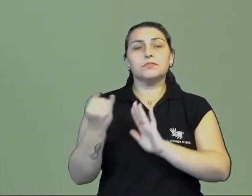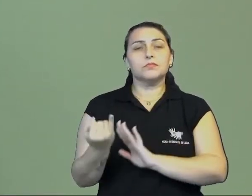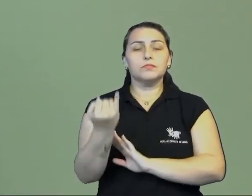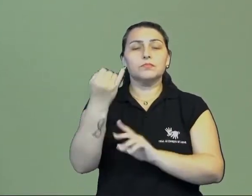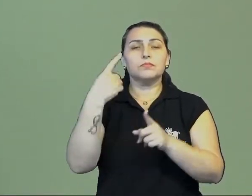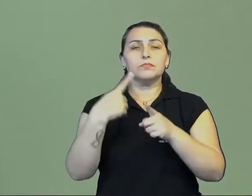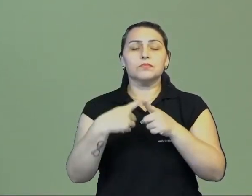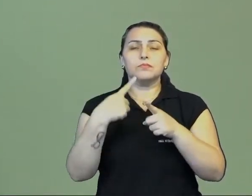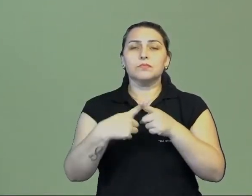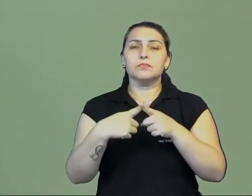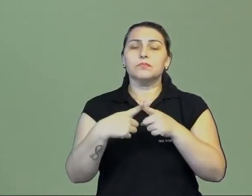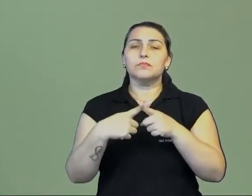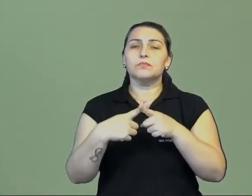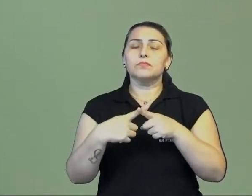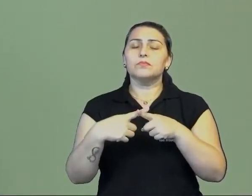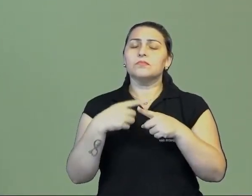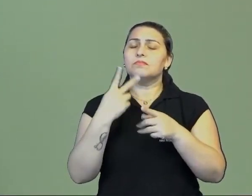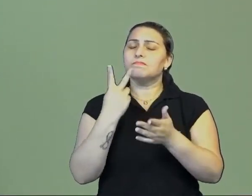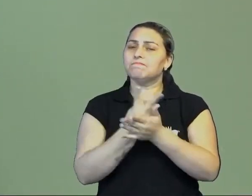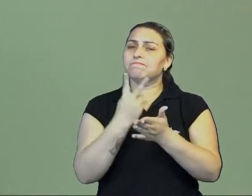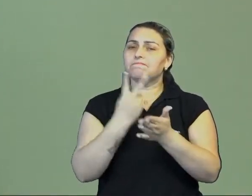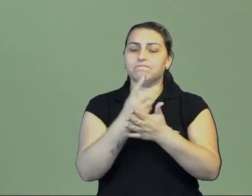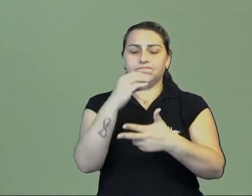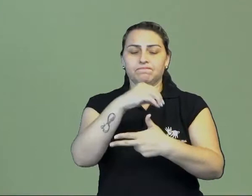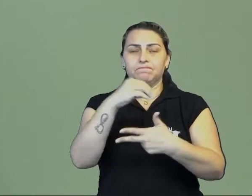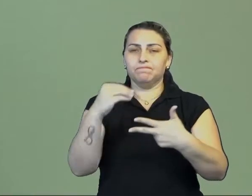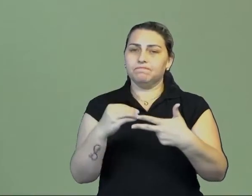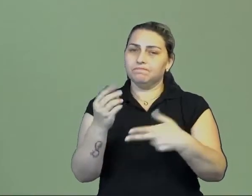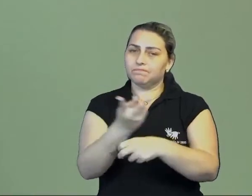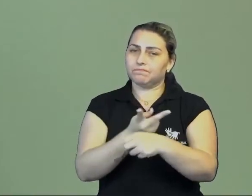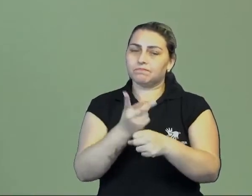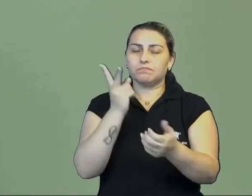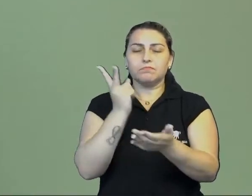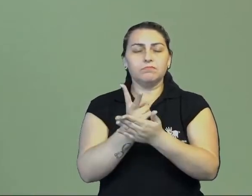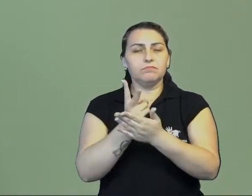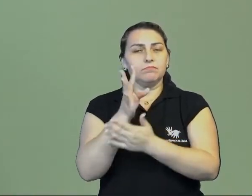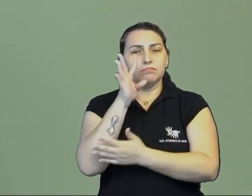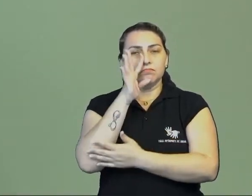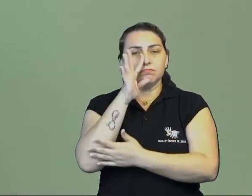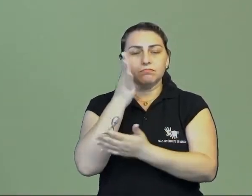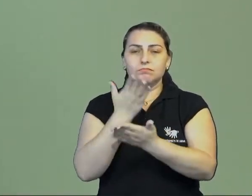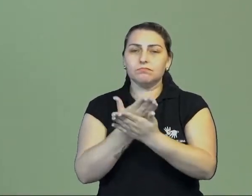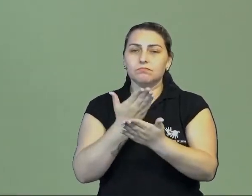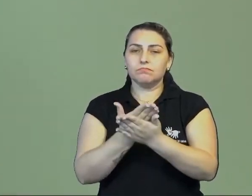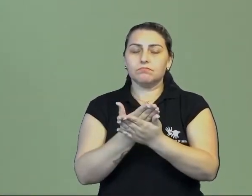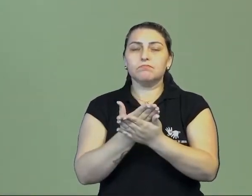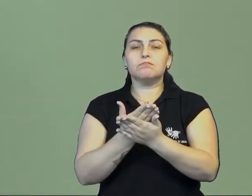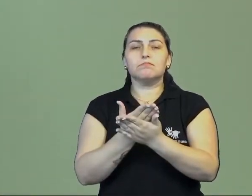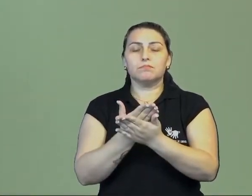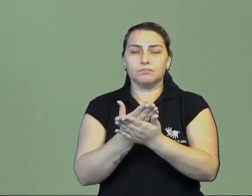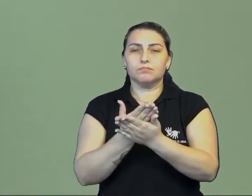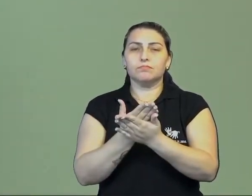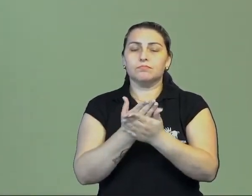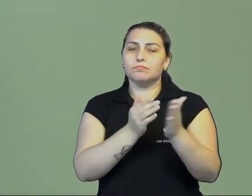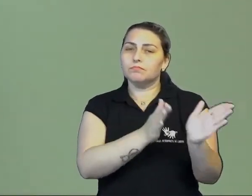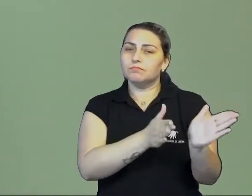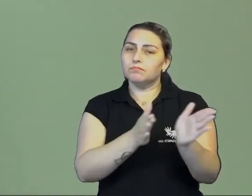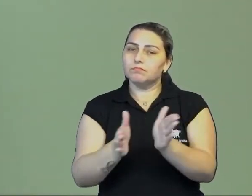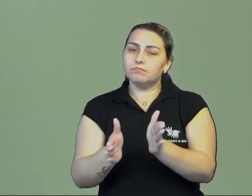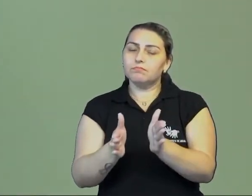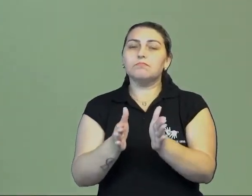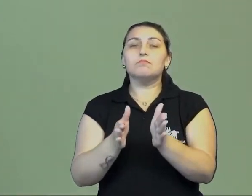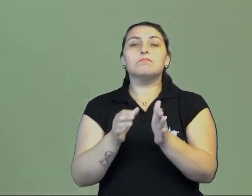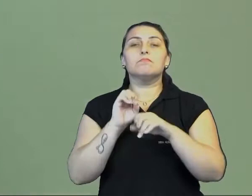porque sempre está caindo com questões do Enem. Então você procura sempre estar assistindo as aulas, acompanhando, dando sequência àquilo que a